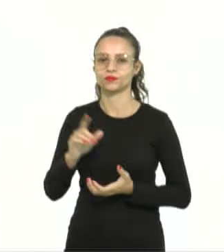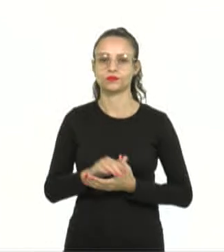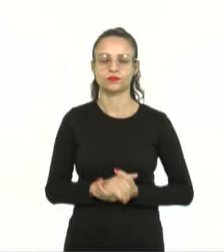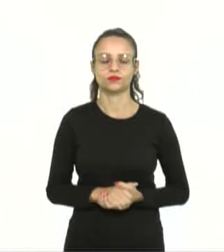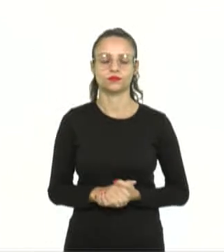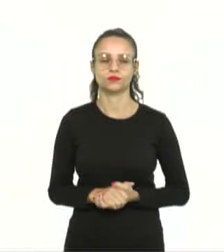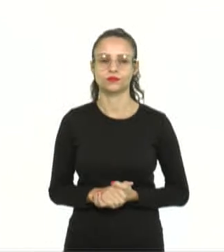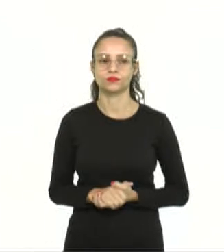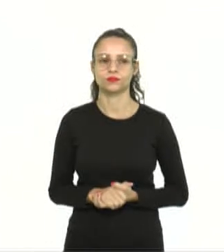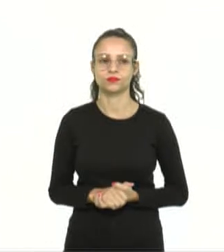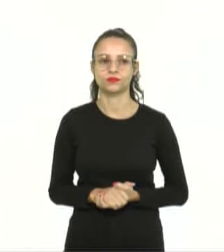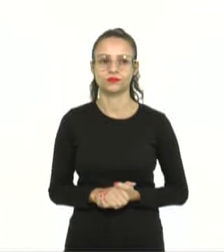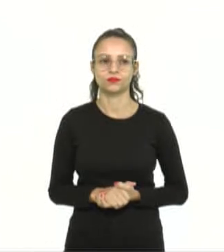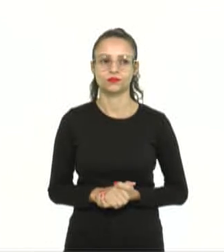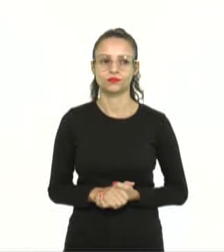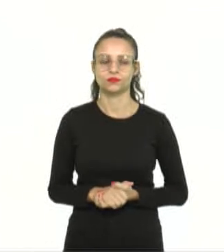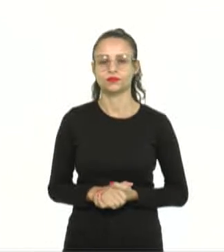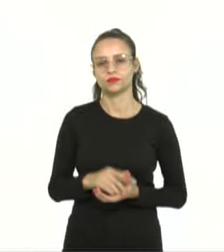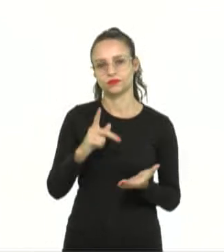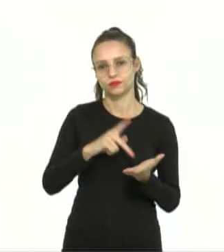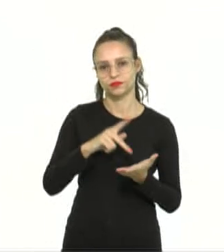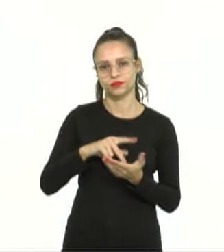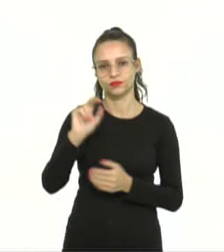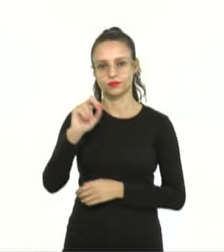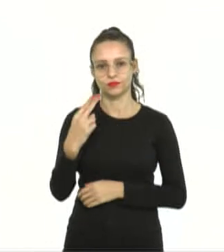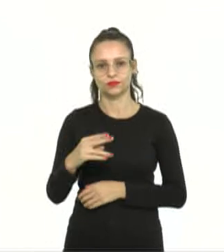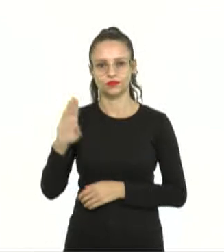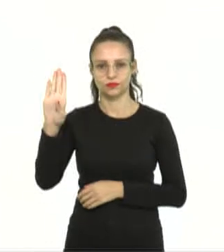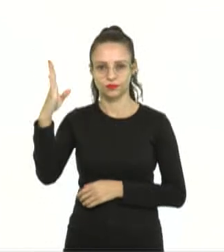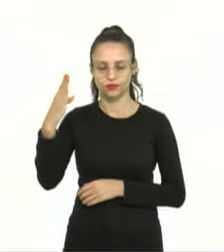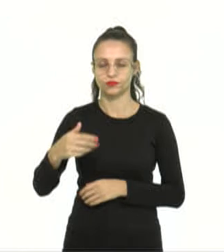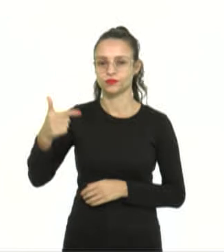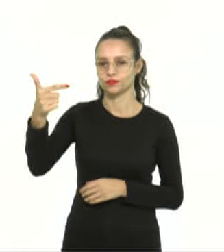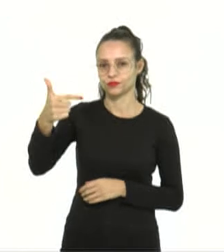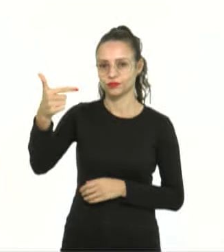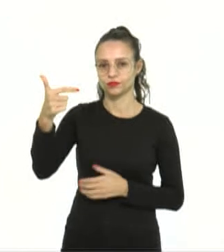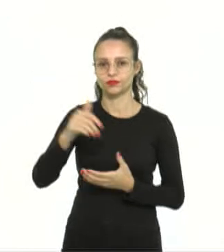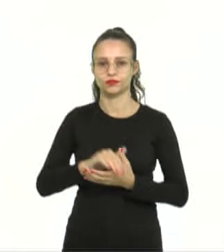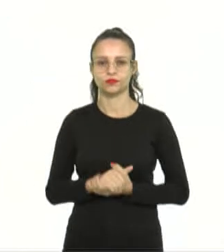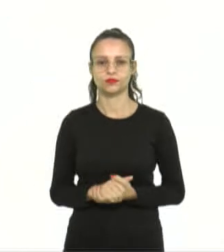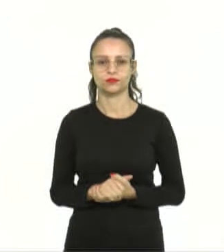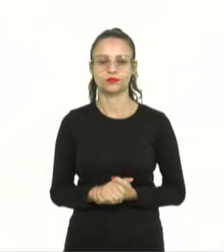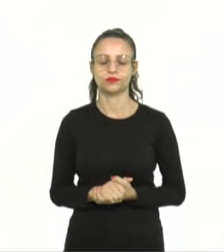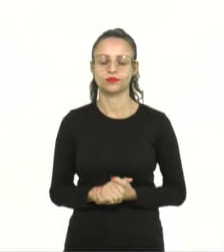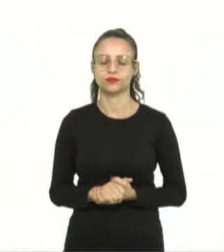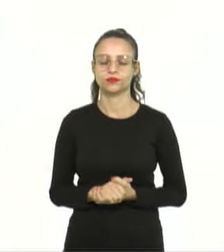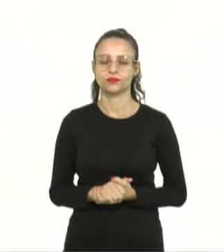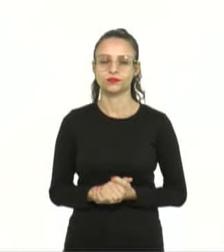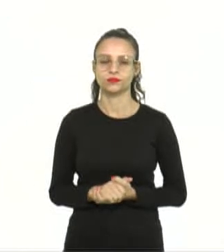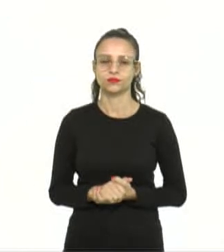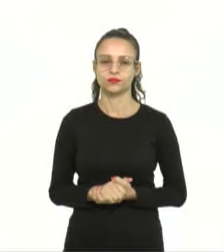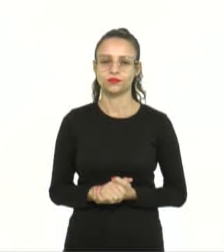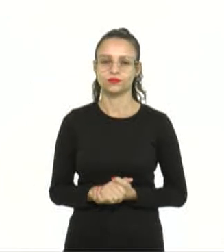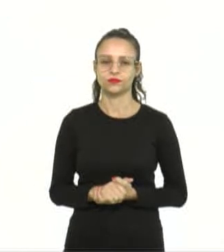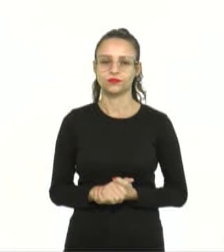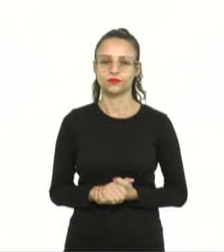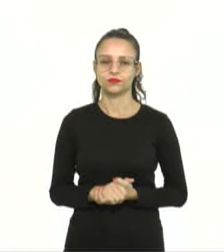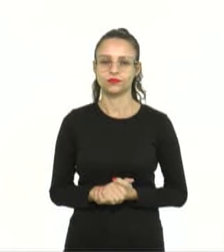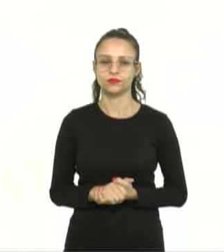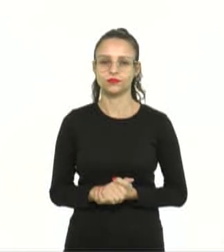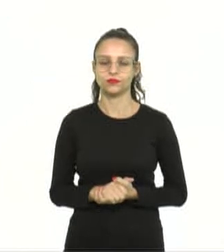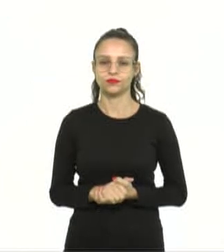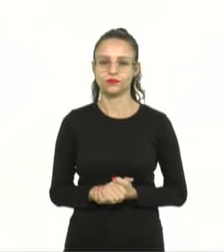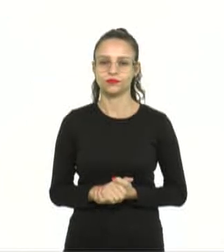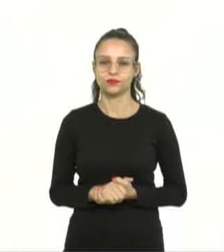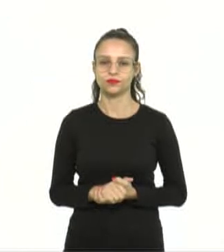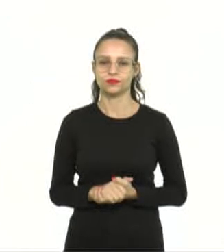miércoles del mês de agosto, verdadeiro ou falso? A las 7 comienza o primeiro evento de la